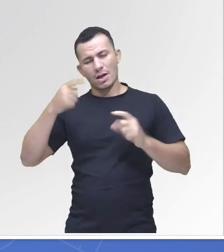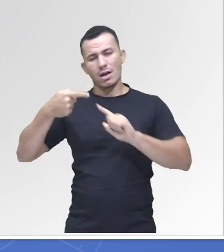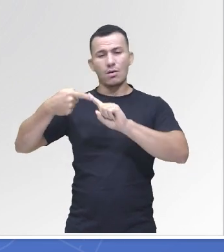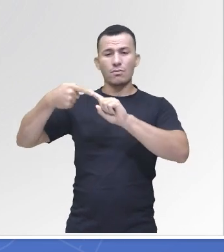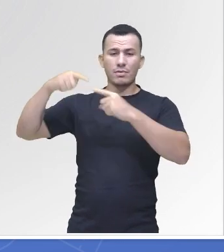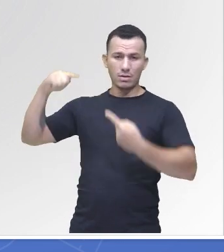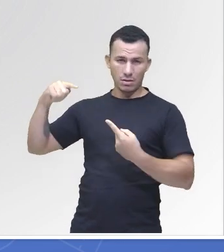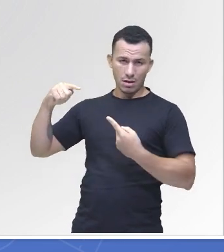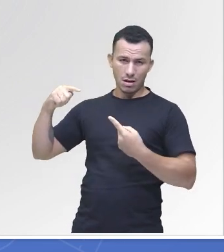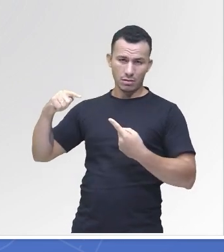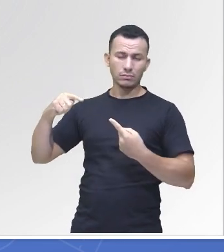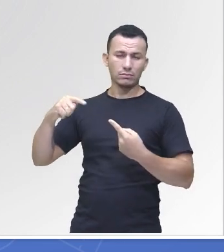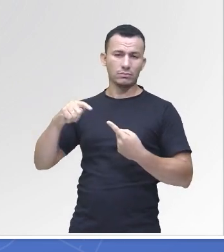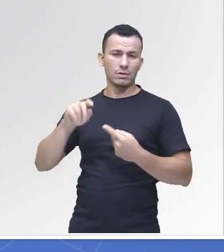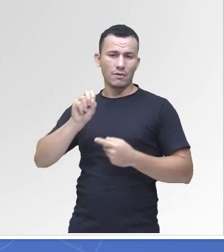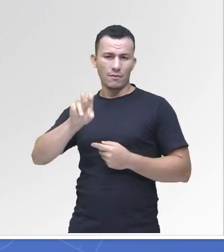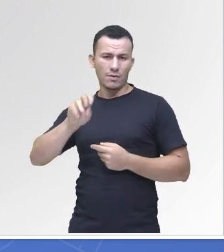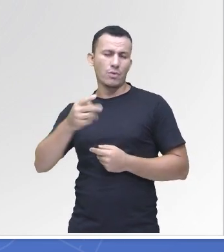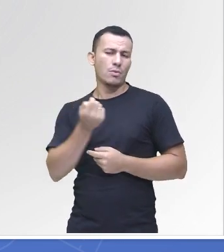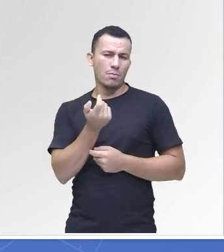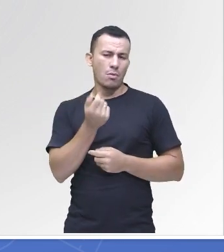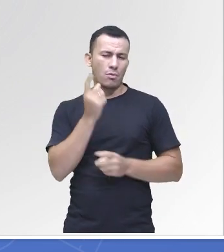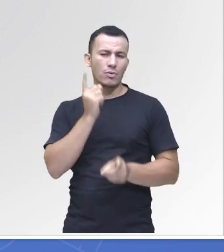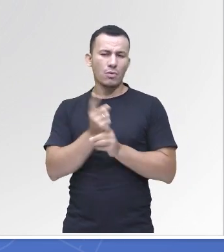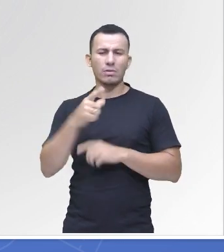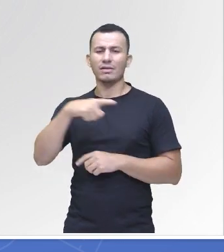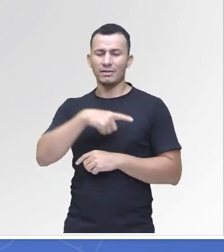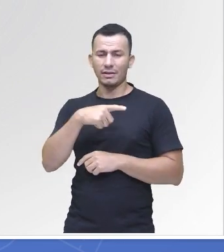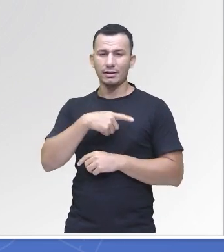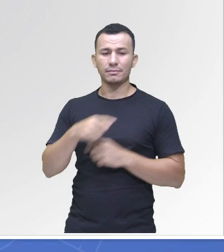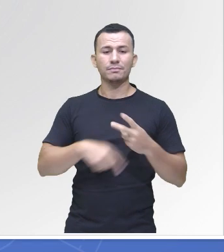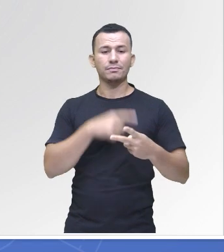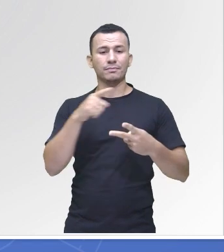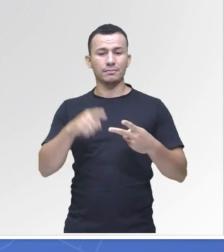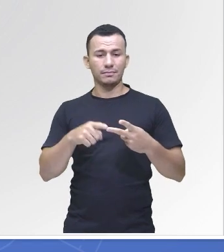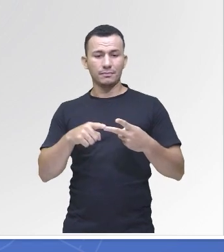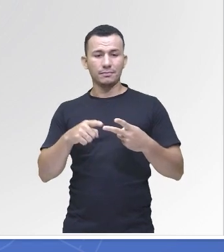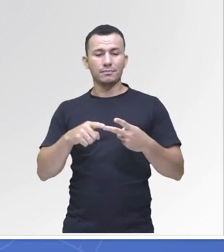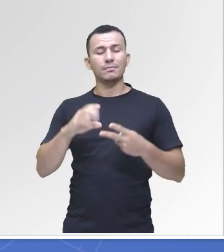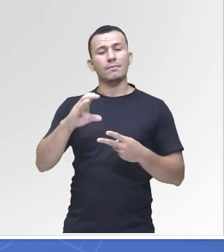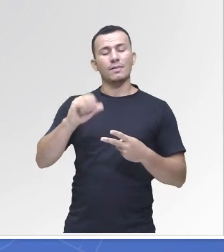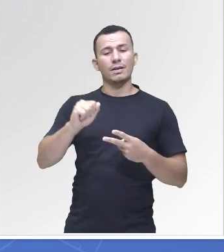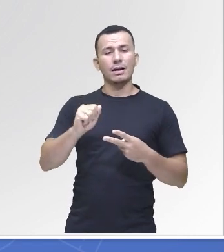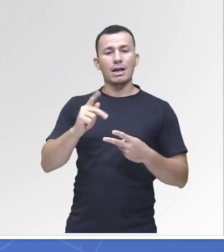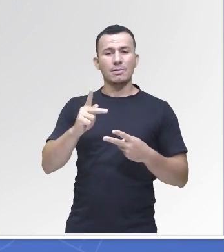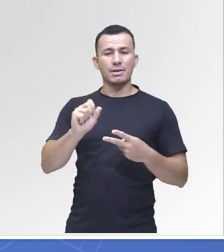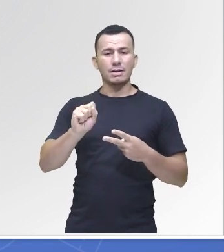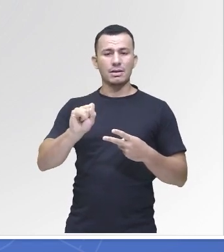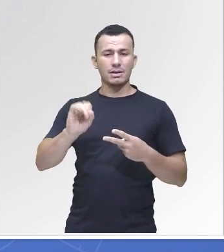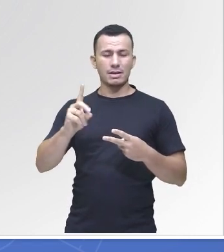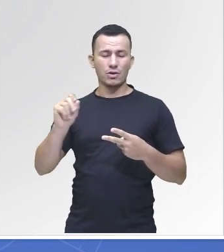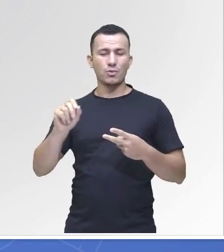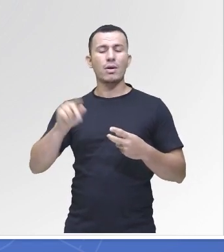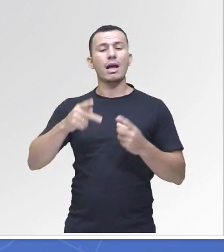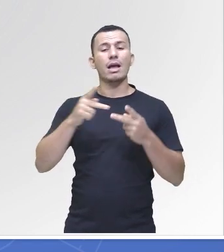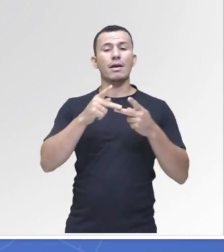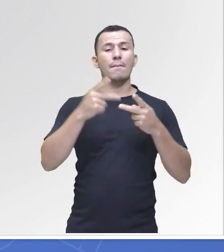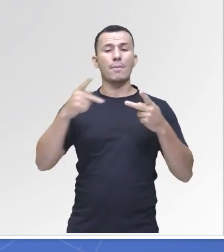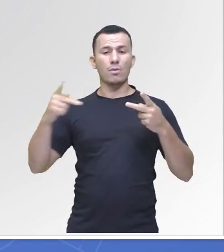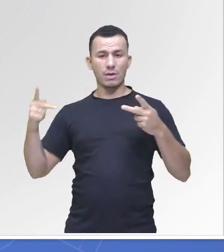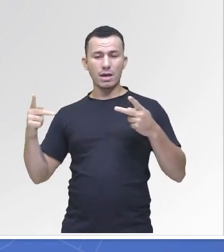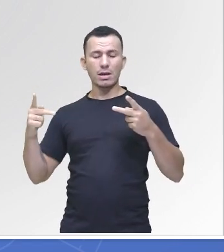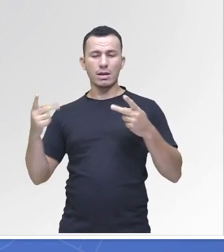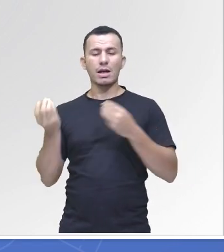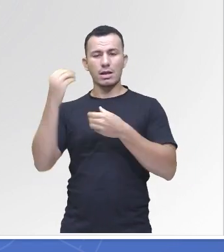RNA. Em poucos vírus é encontrado os dois. E um capsídeo, né? Que são ali proteínas que estão envolvendo